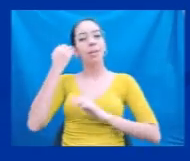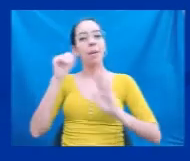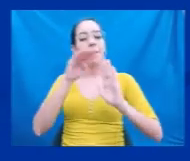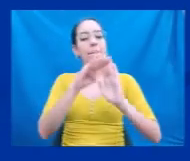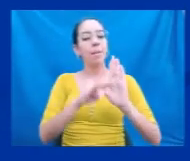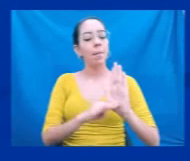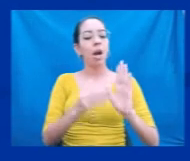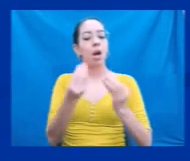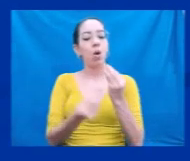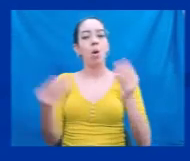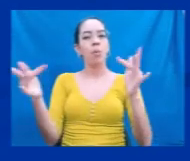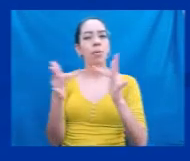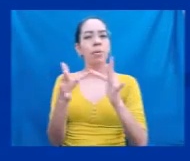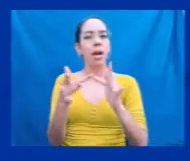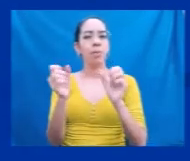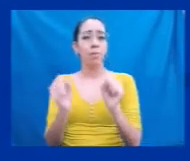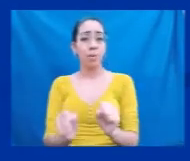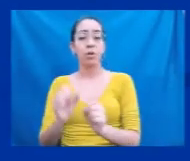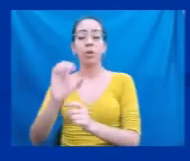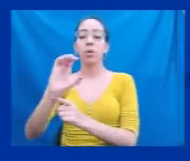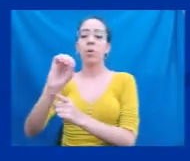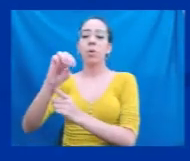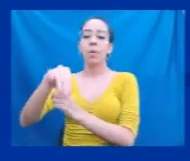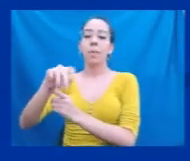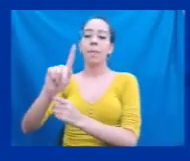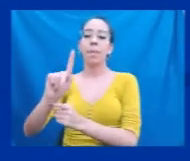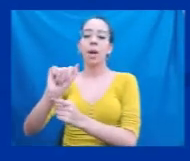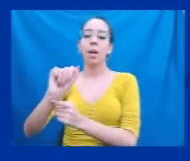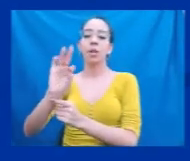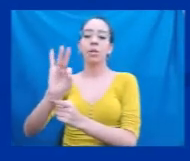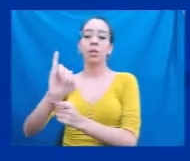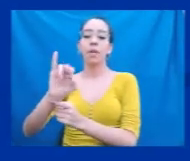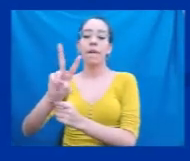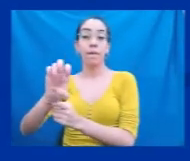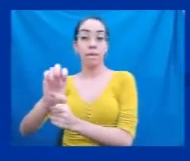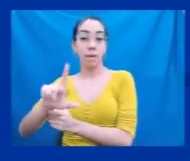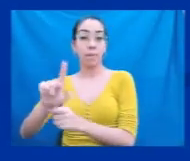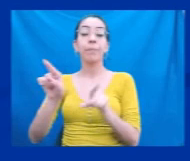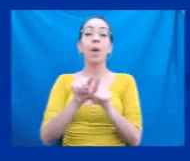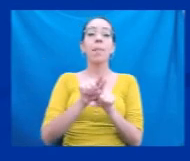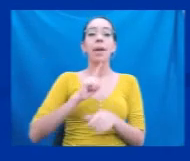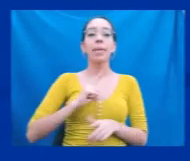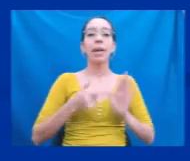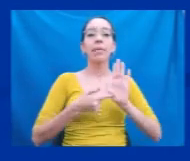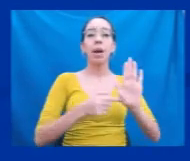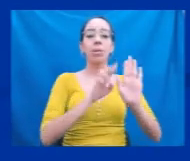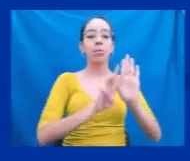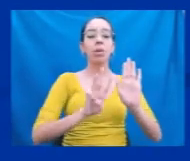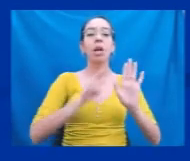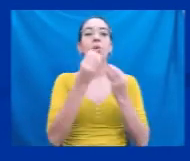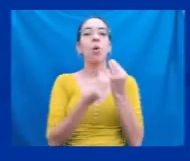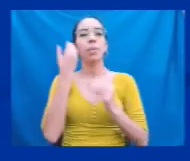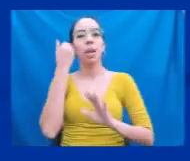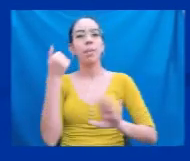de incompatibilidades que já são conhecidas, tá? Então, aqui eu dou o endereço de onde se